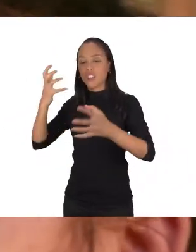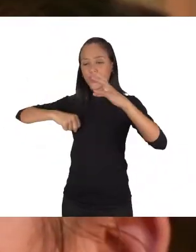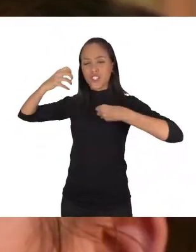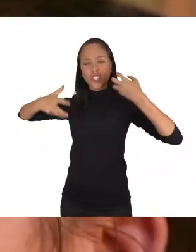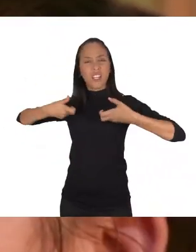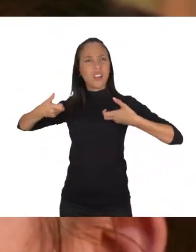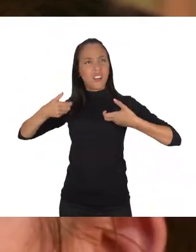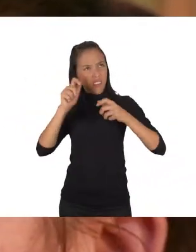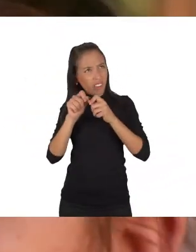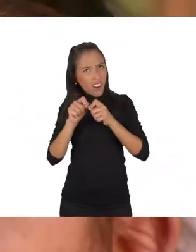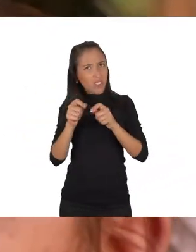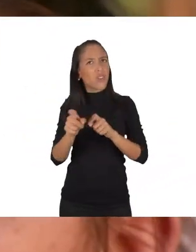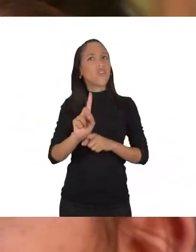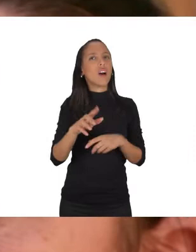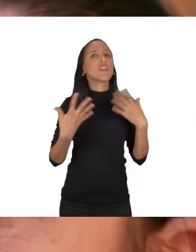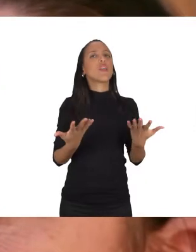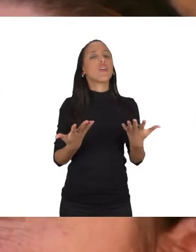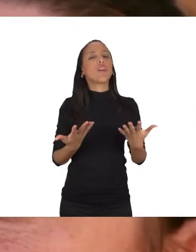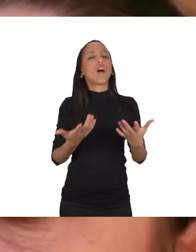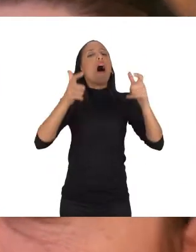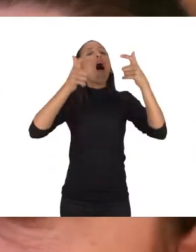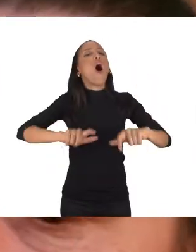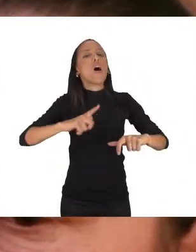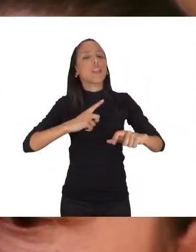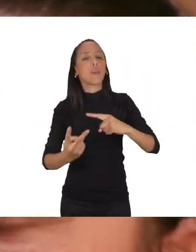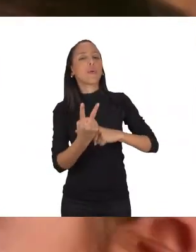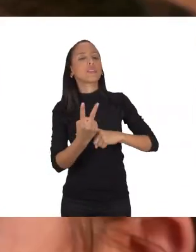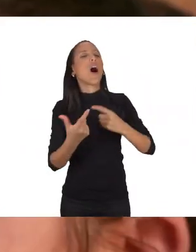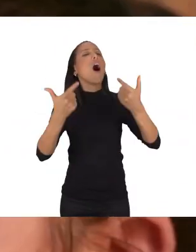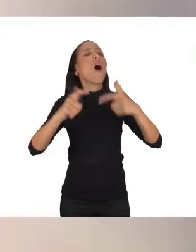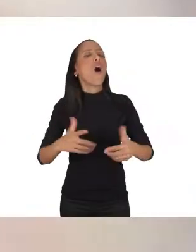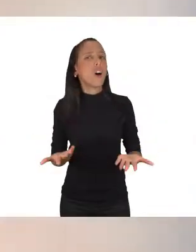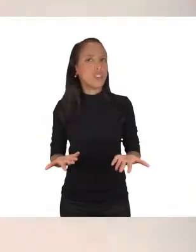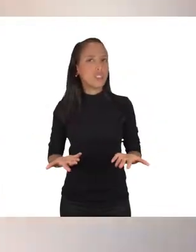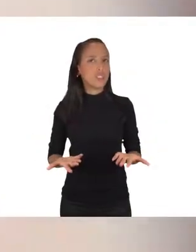eles não fazem? Então cadê a proteção? Onde é que existe a proteção daquilo? Tá tudo falho aquilo ainda.